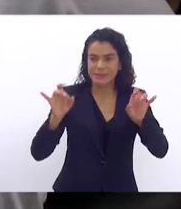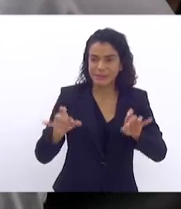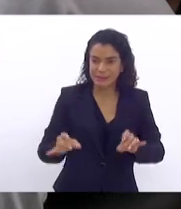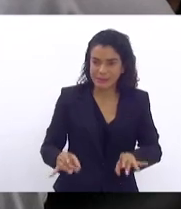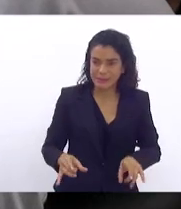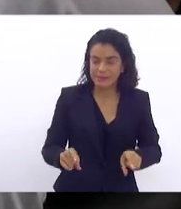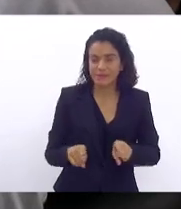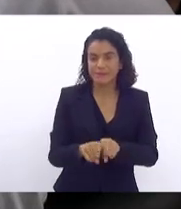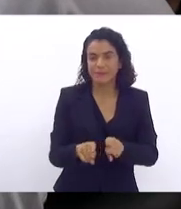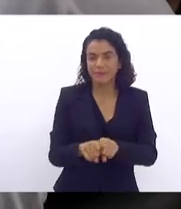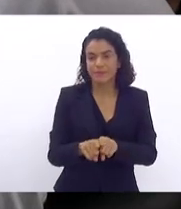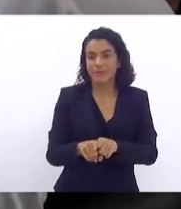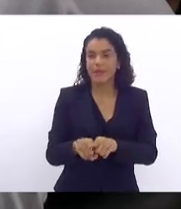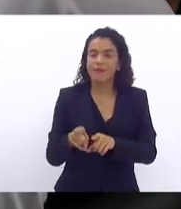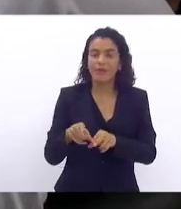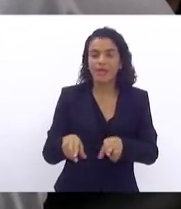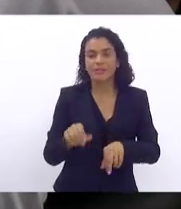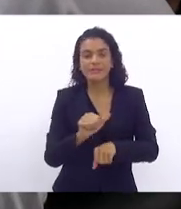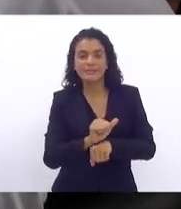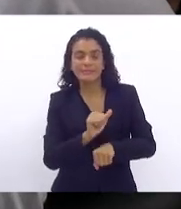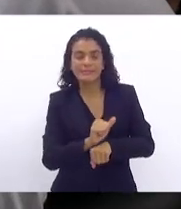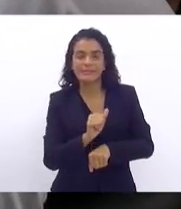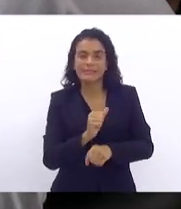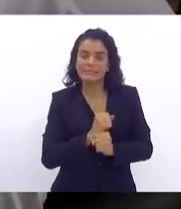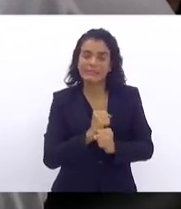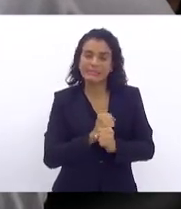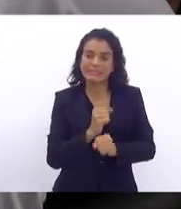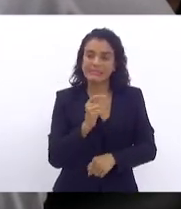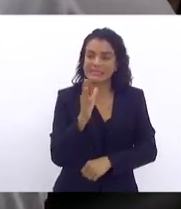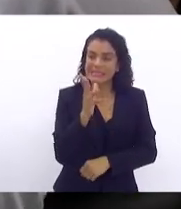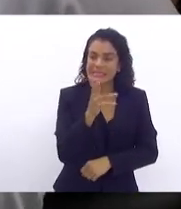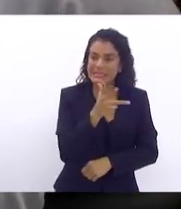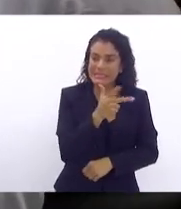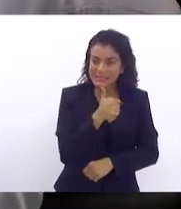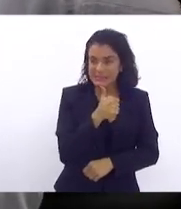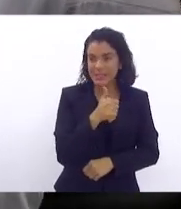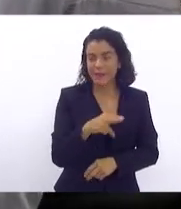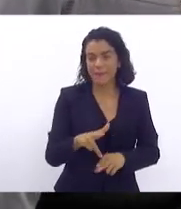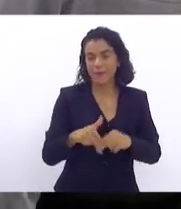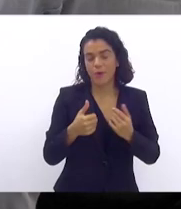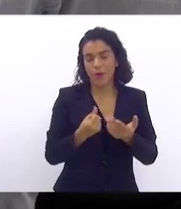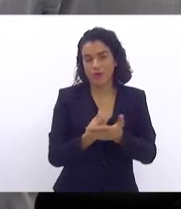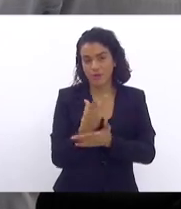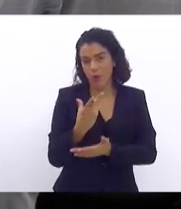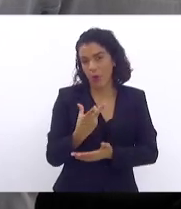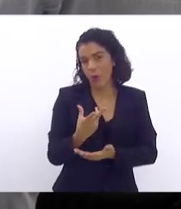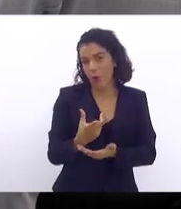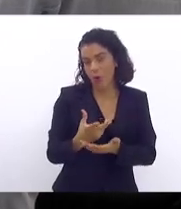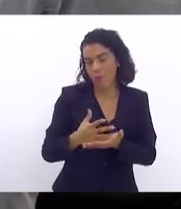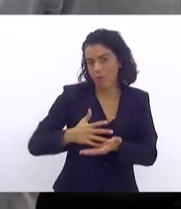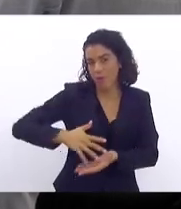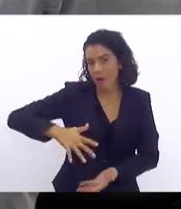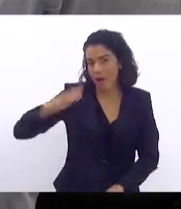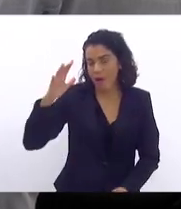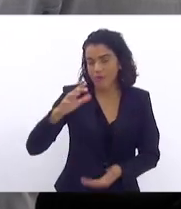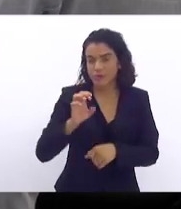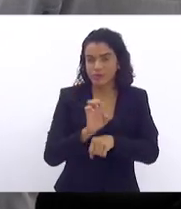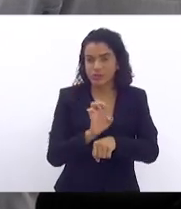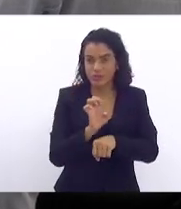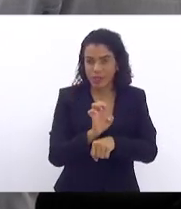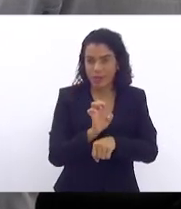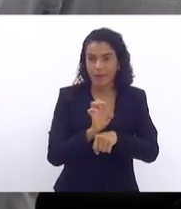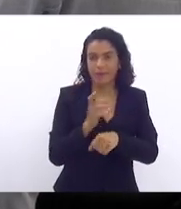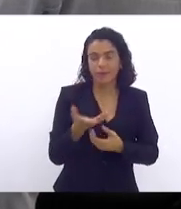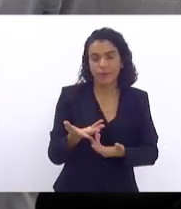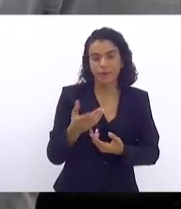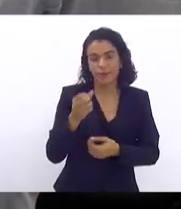que muita fica esperando um longo prazo por compras grandes, né, do Estado, dos